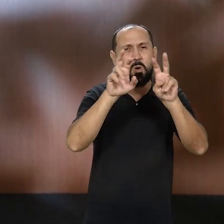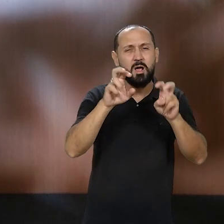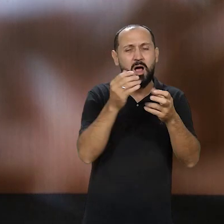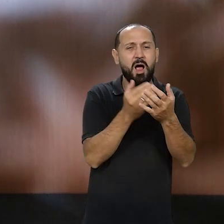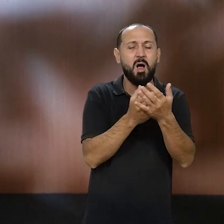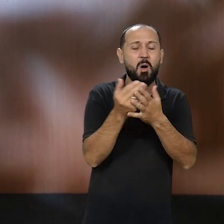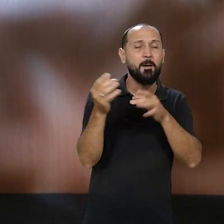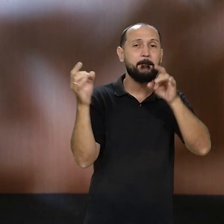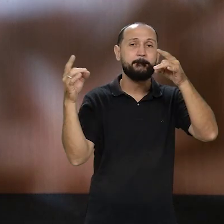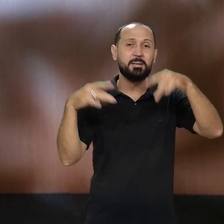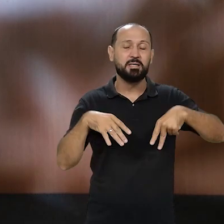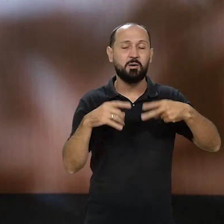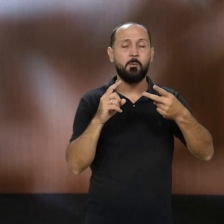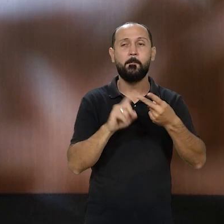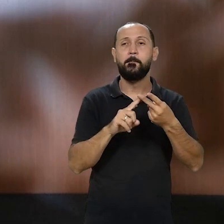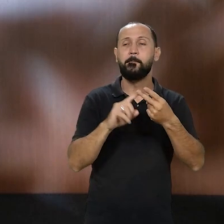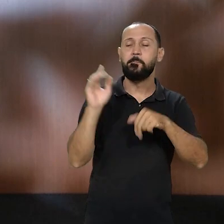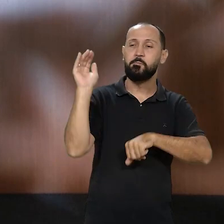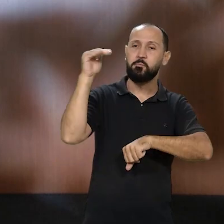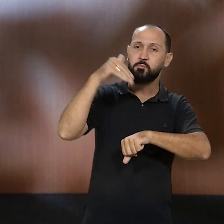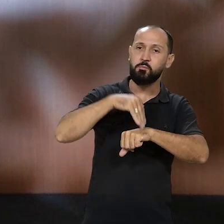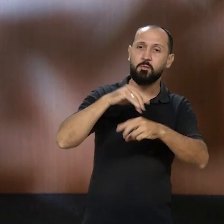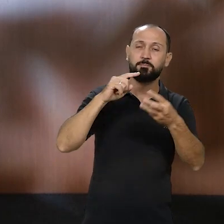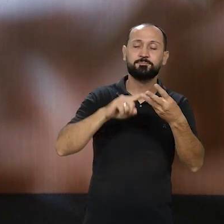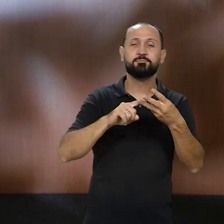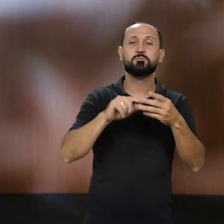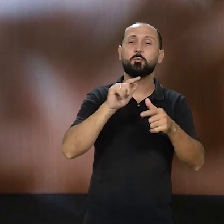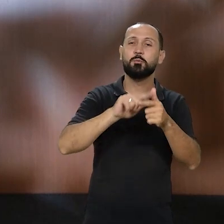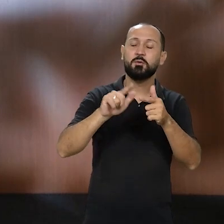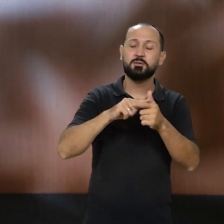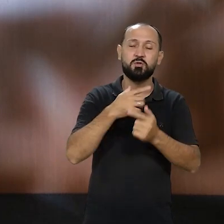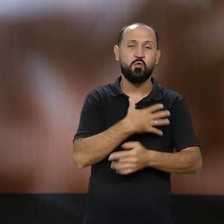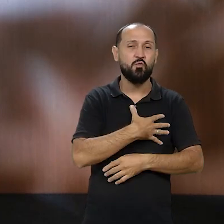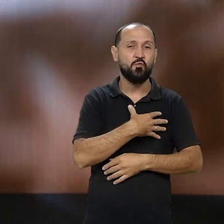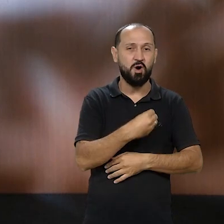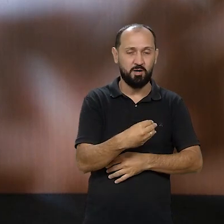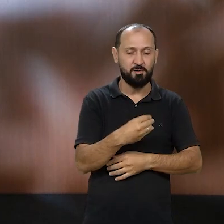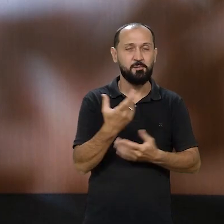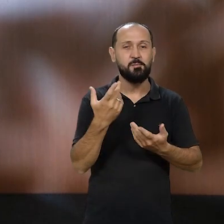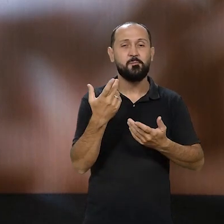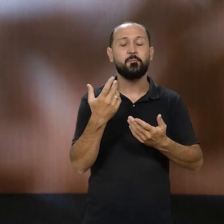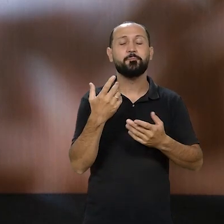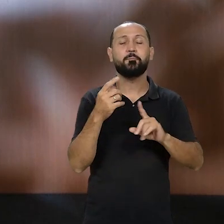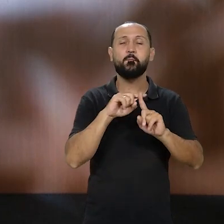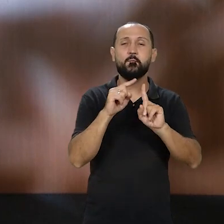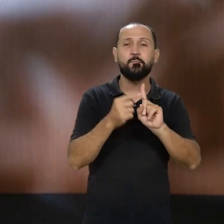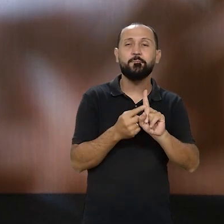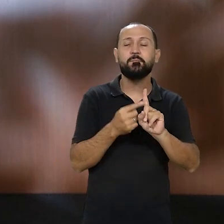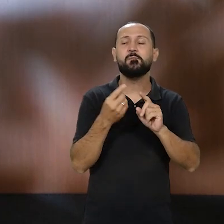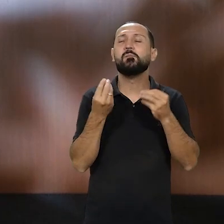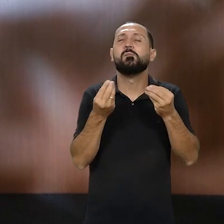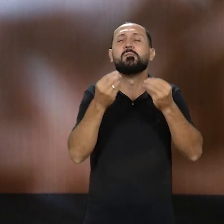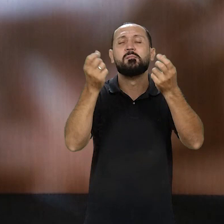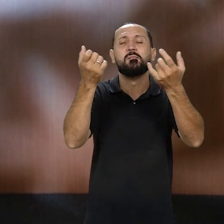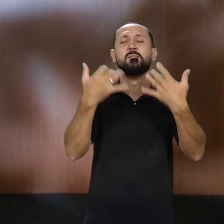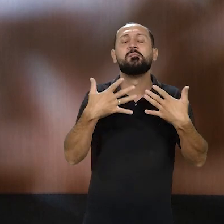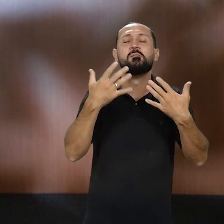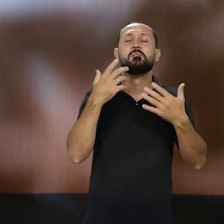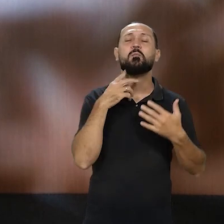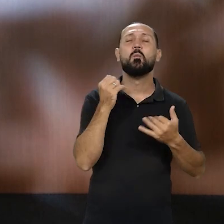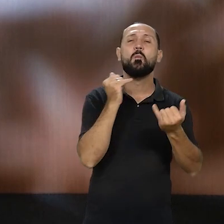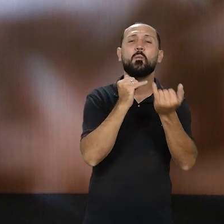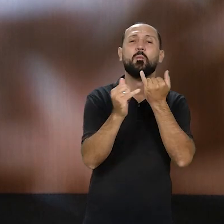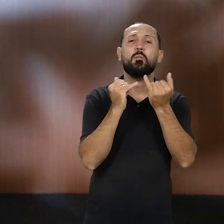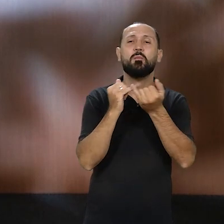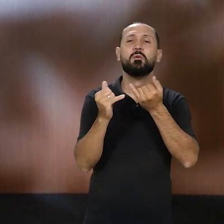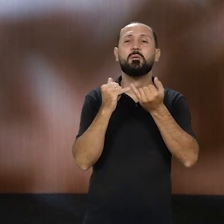vão desde o abandono, da culpa, às dores de ser filha, assim como a maternidade. Queria que você contasse para a gente um pouco